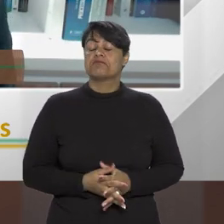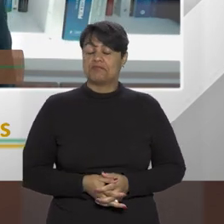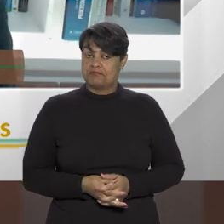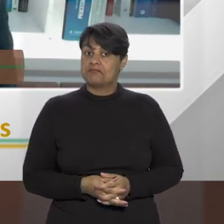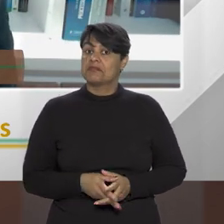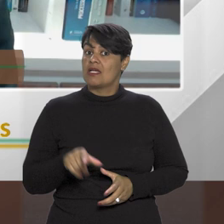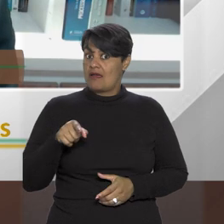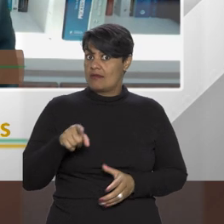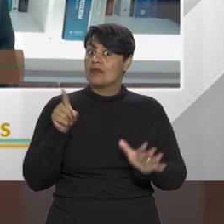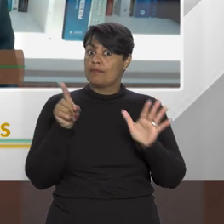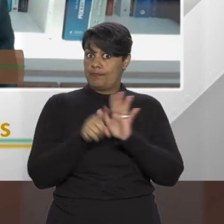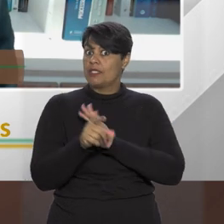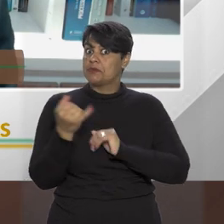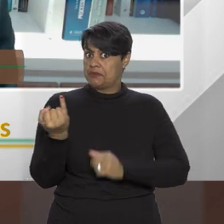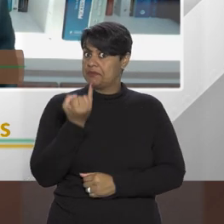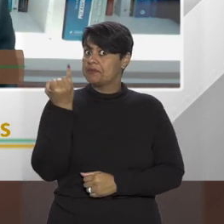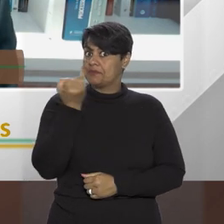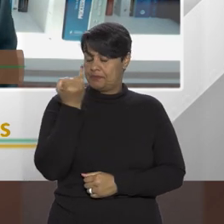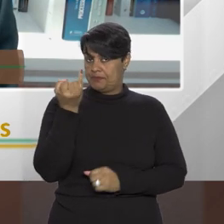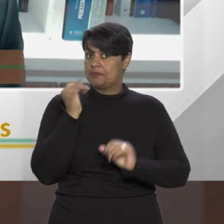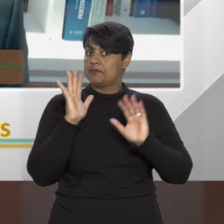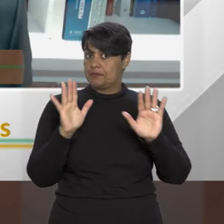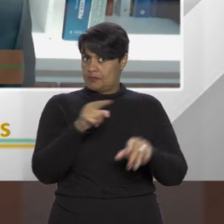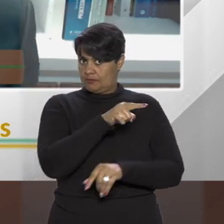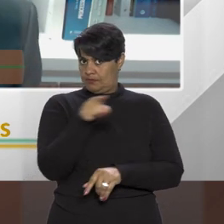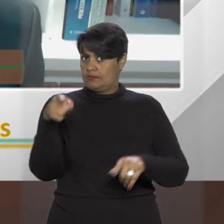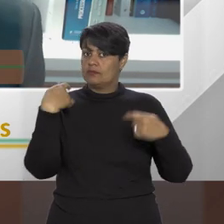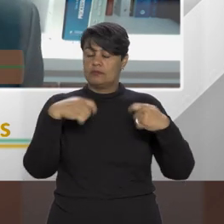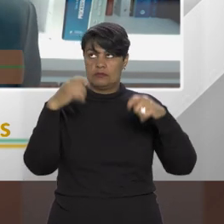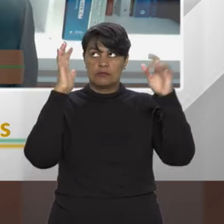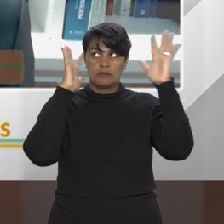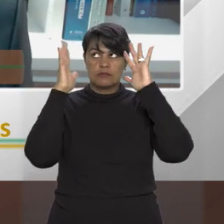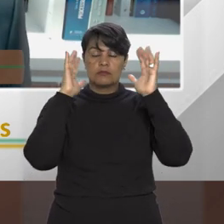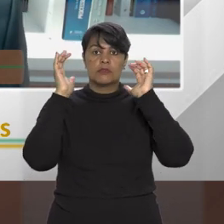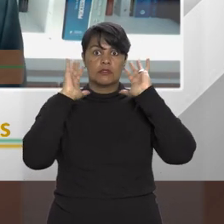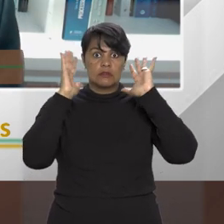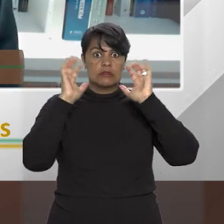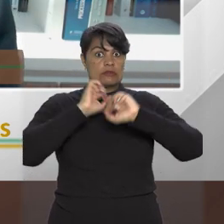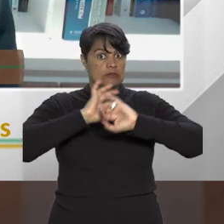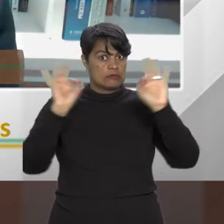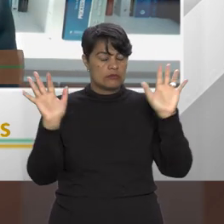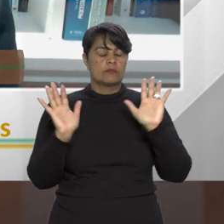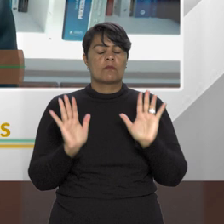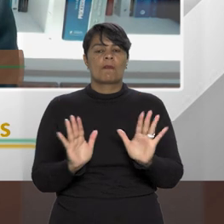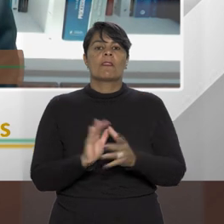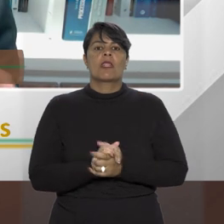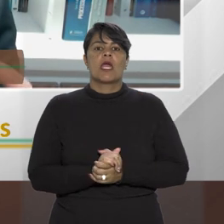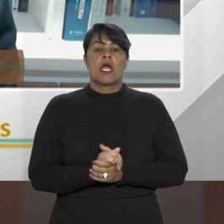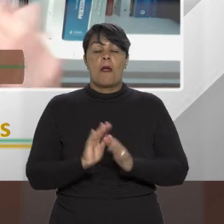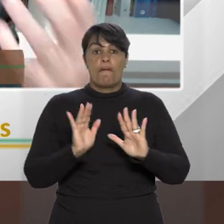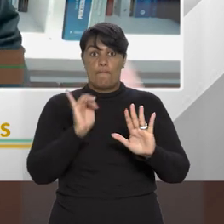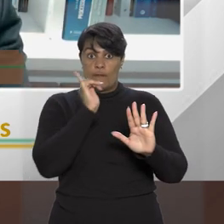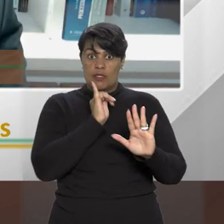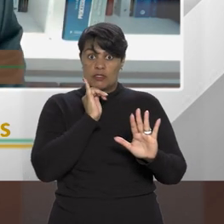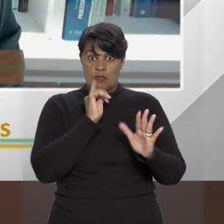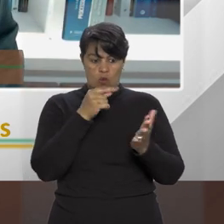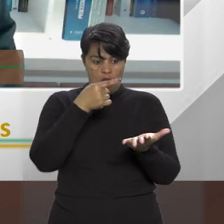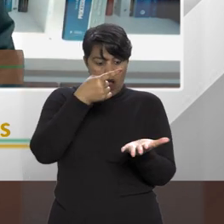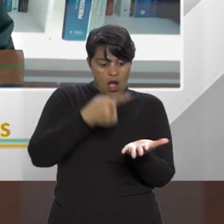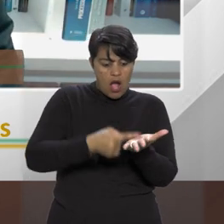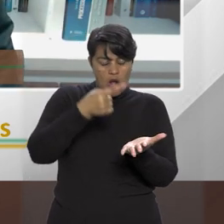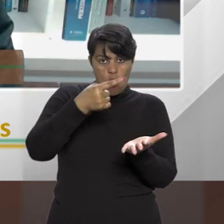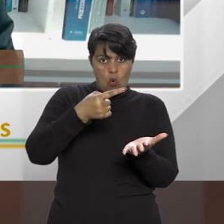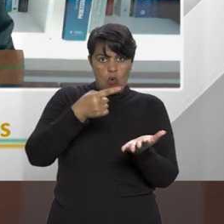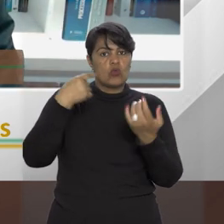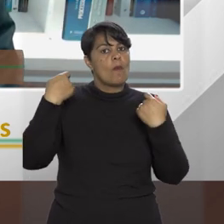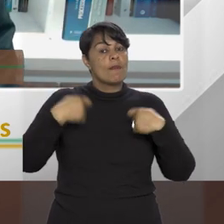um acordo, a premissa da autocomposição é a autonomia da vontade. Então, eu preciso, de fato, estar apto a